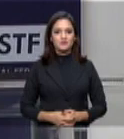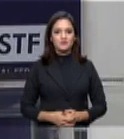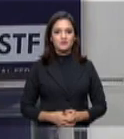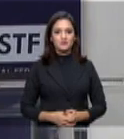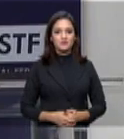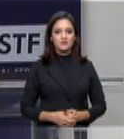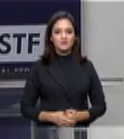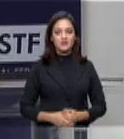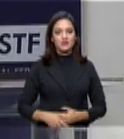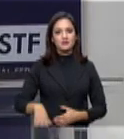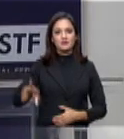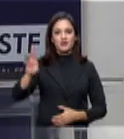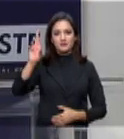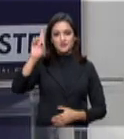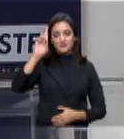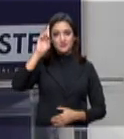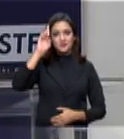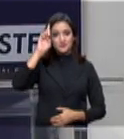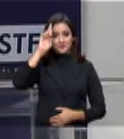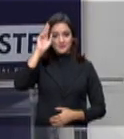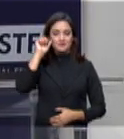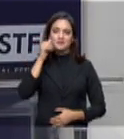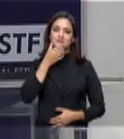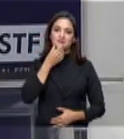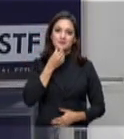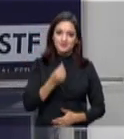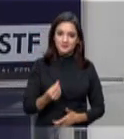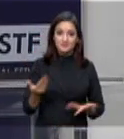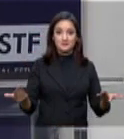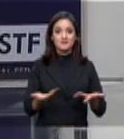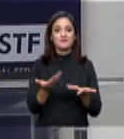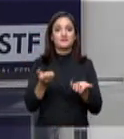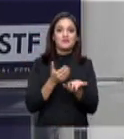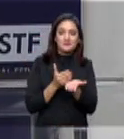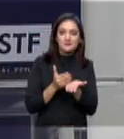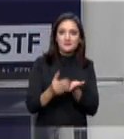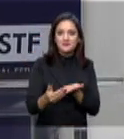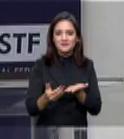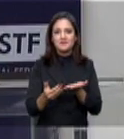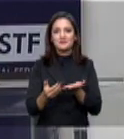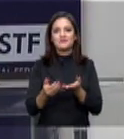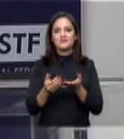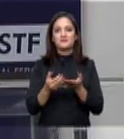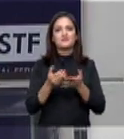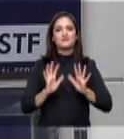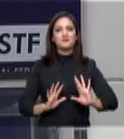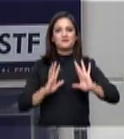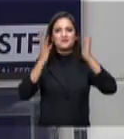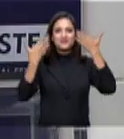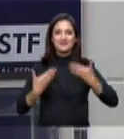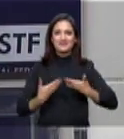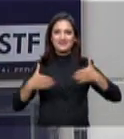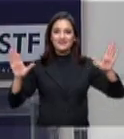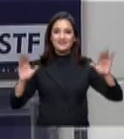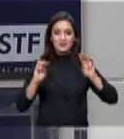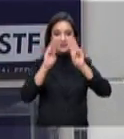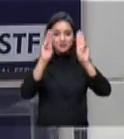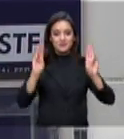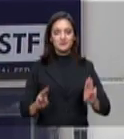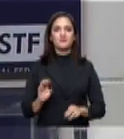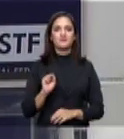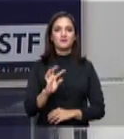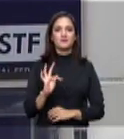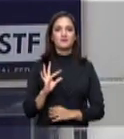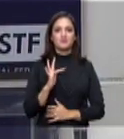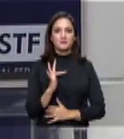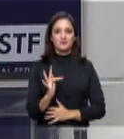Senhoras e senhores, boa noite. Iniciaremos neste momento a cerimônia de inauguração do Museu do Supremo Tribunal